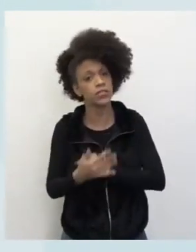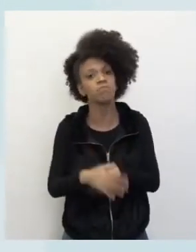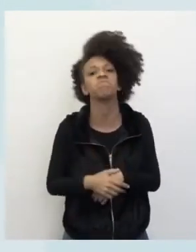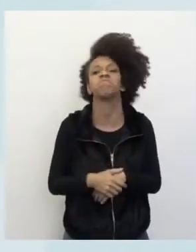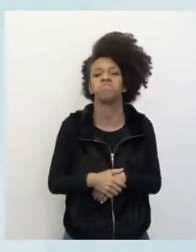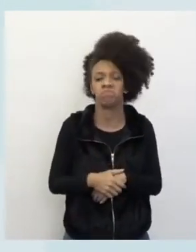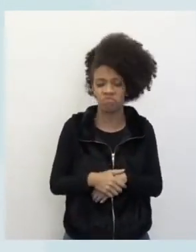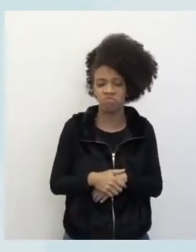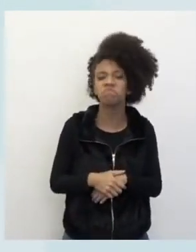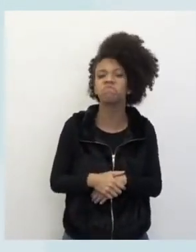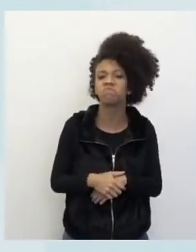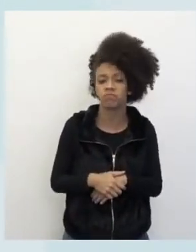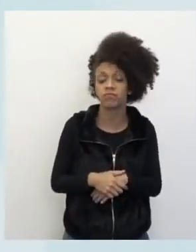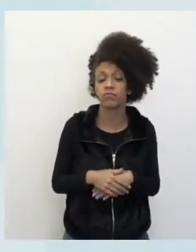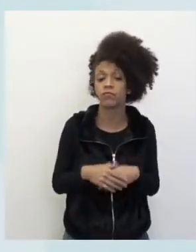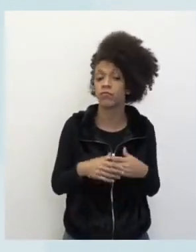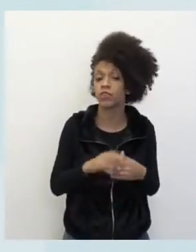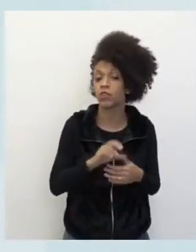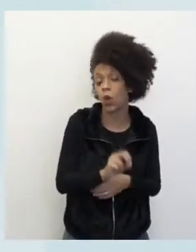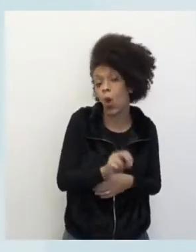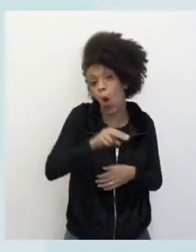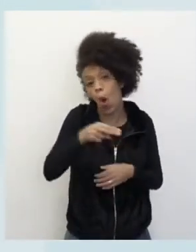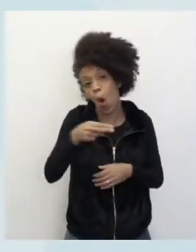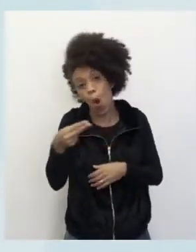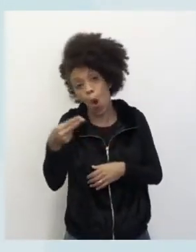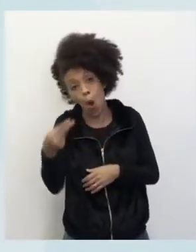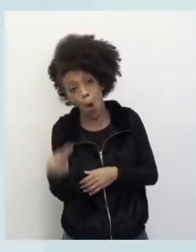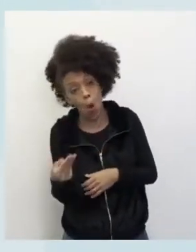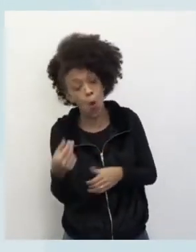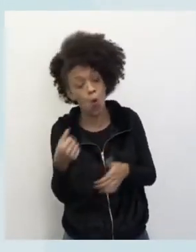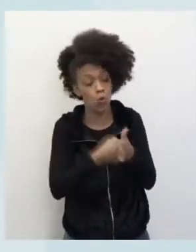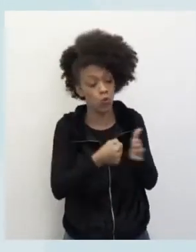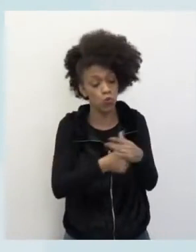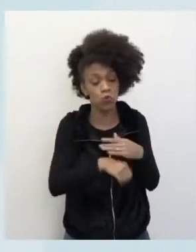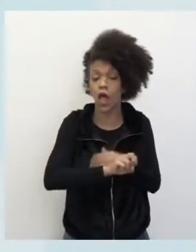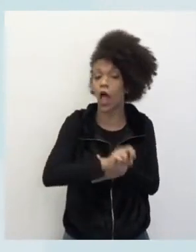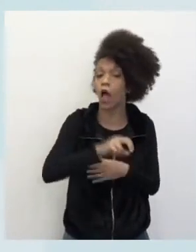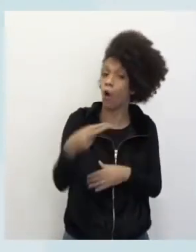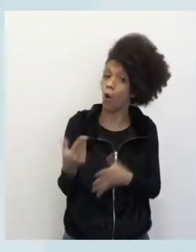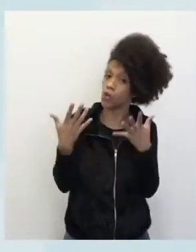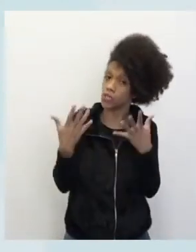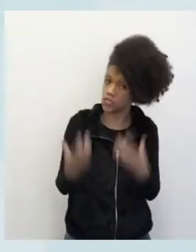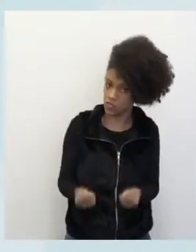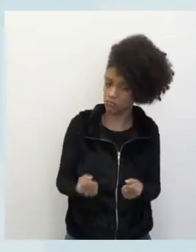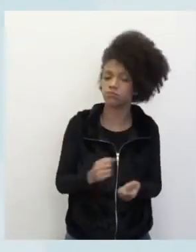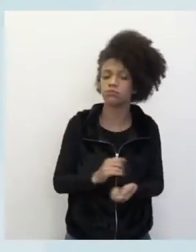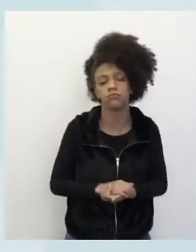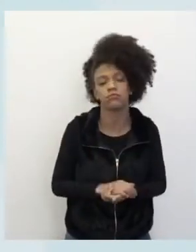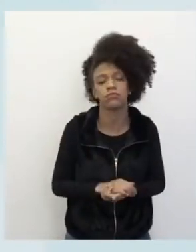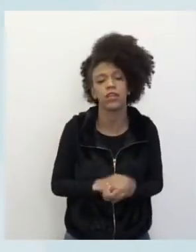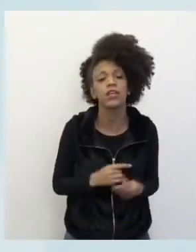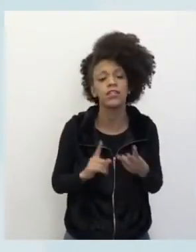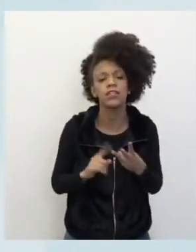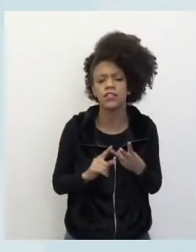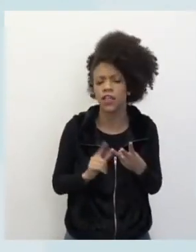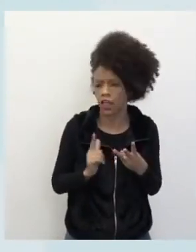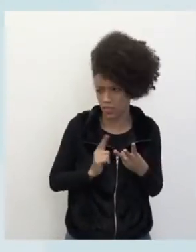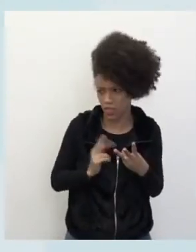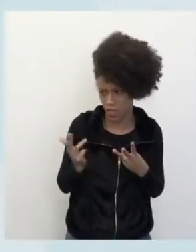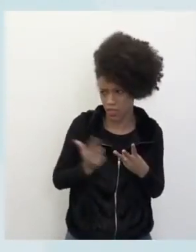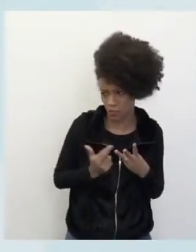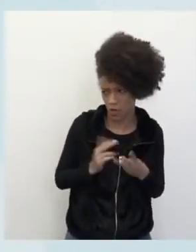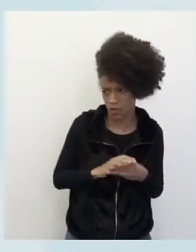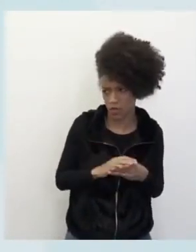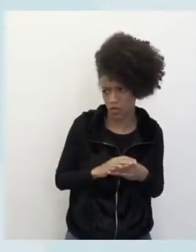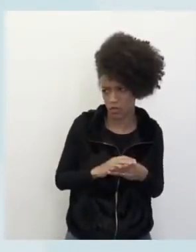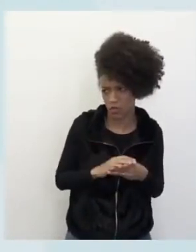lutar. Ou a gente pode fazer ou luta ou aceita. Pode colocar também o ou antes. E no 3, tem alguma coisa?